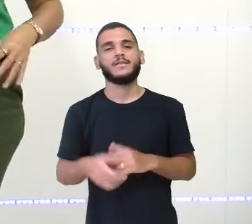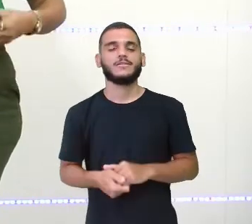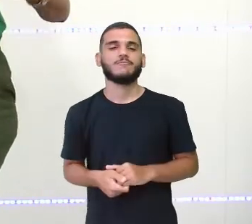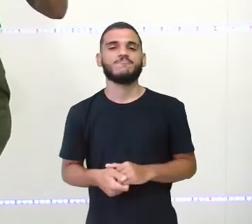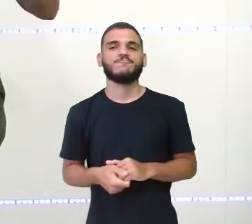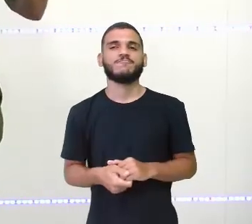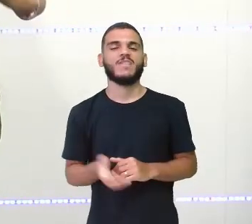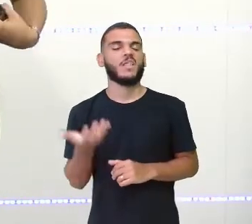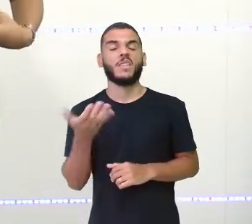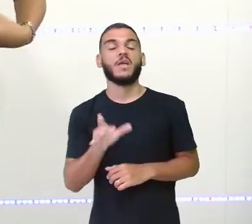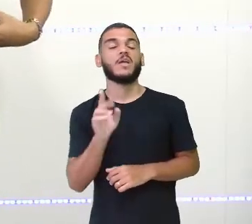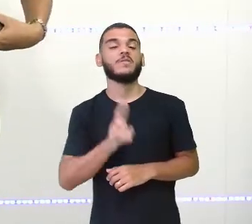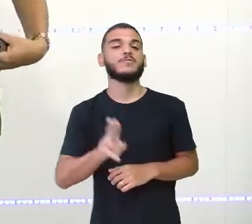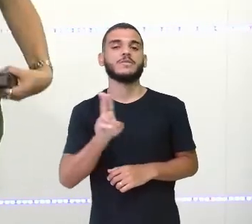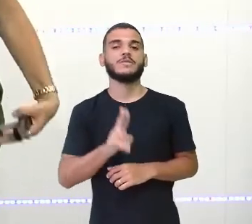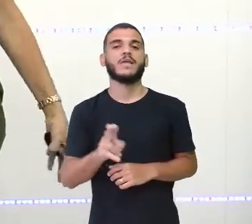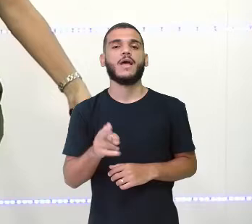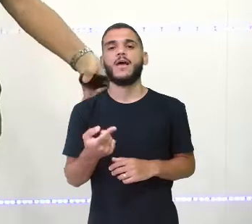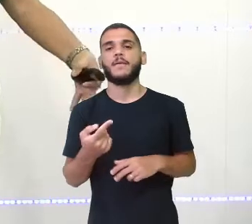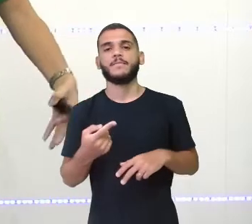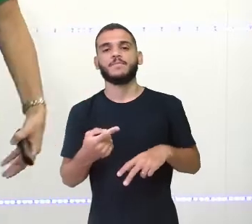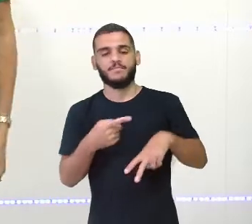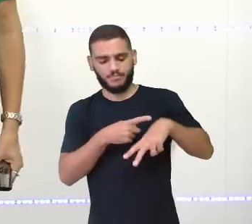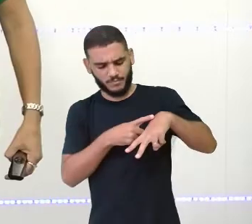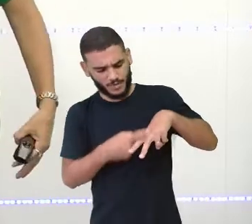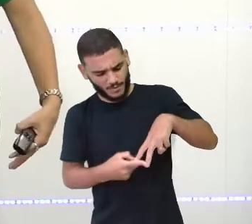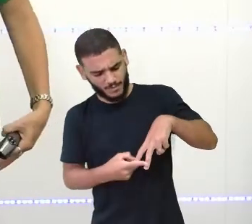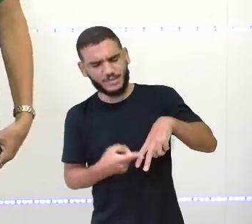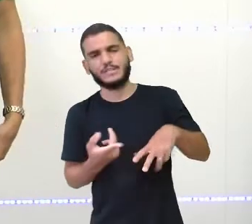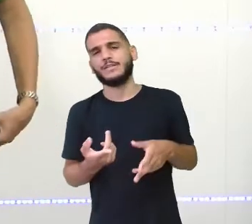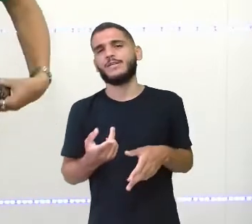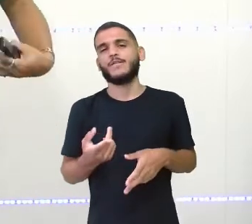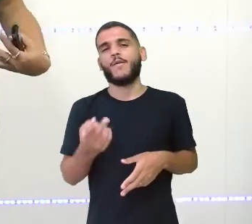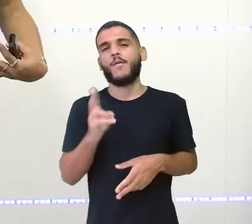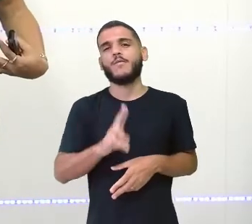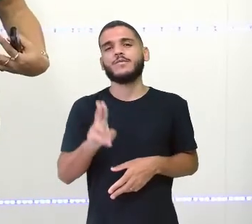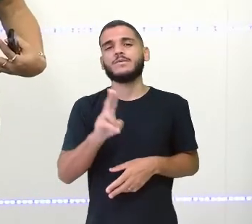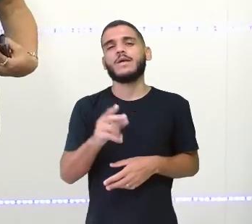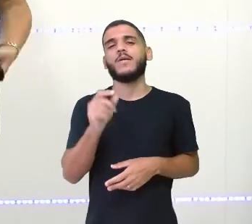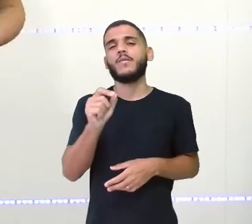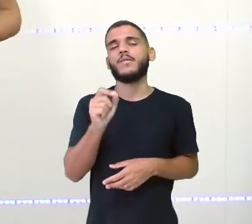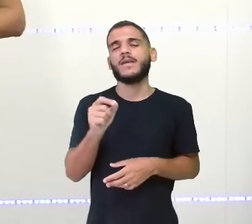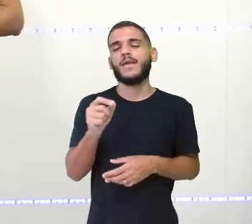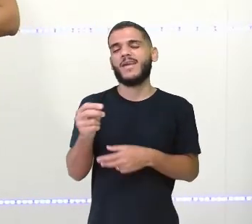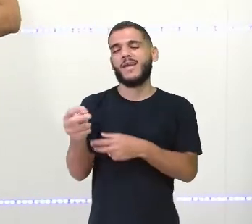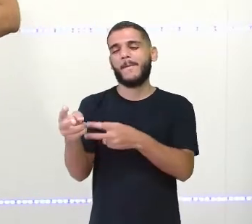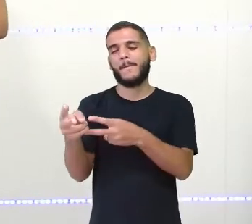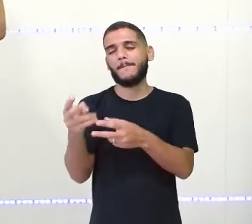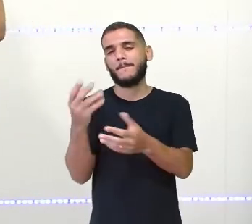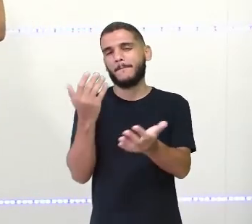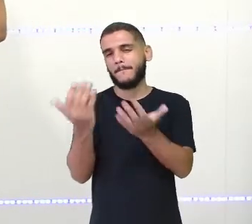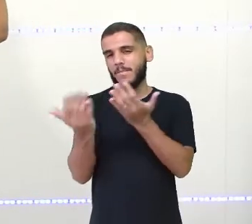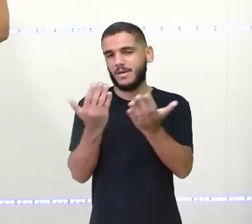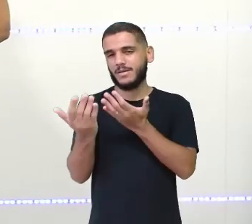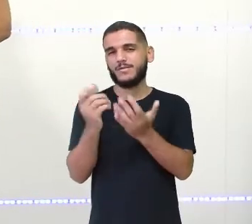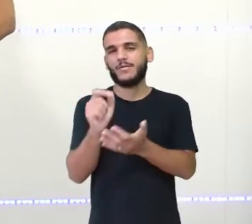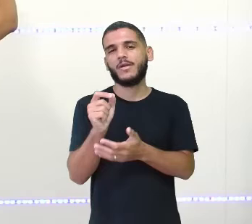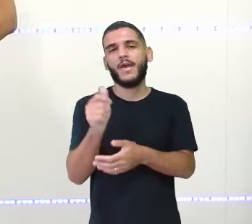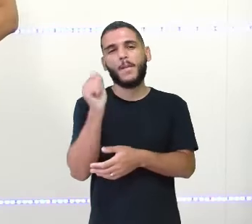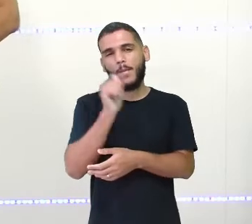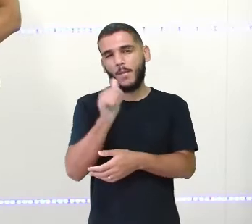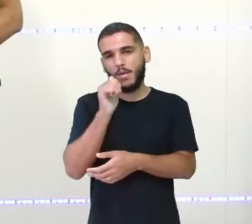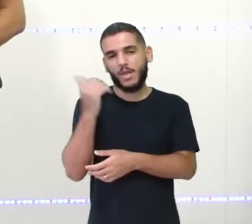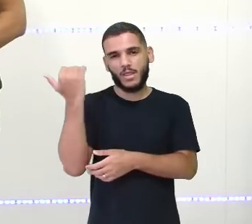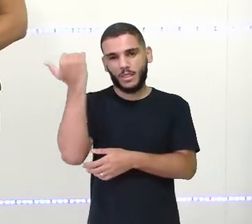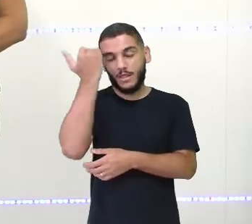Que não querem usar aqueles vestidinhos de criança, querem se vestir como uma mulher adulta, querem até botar saltinho. Ai, gente, faz isso não.